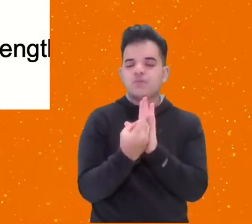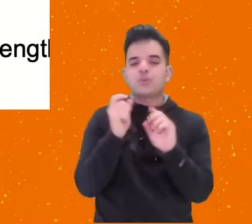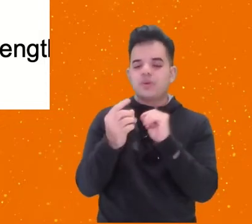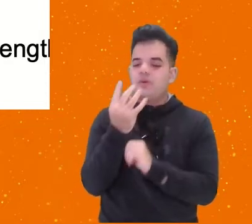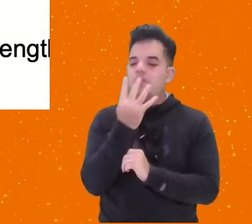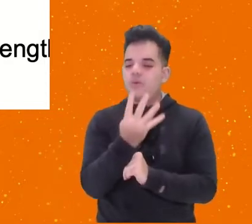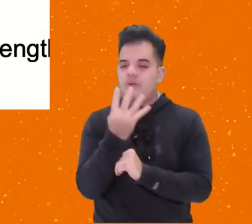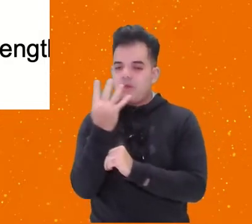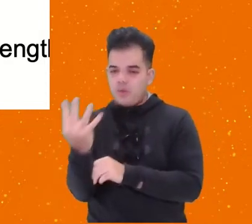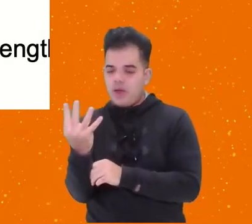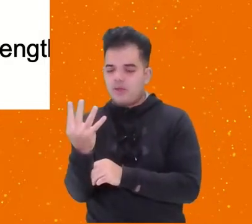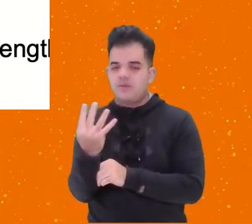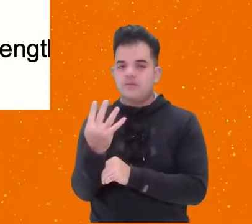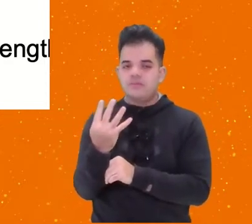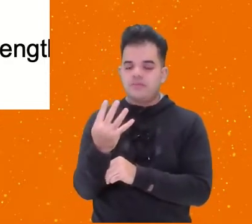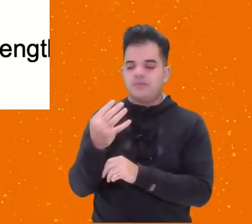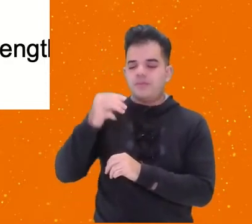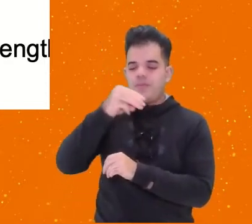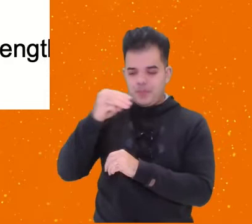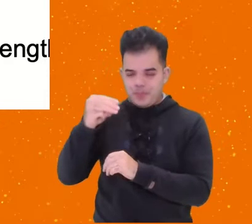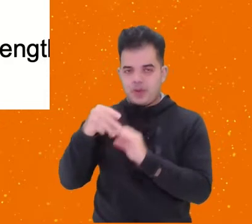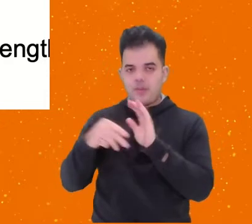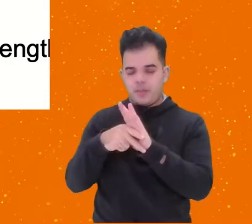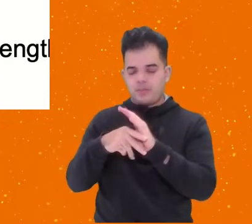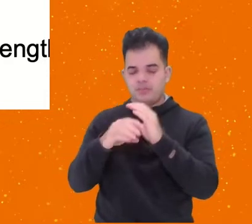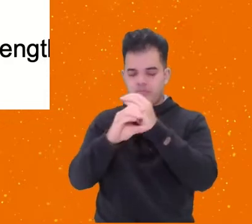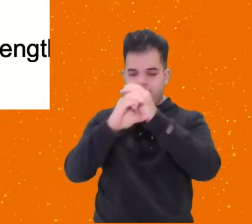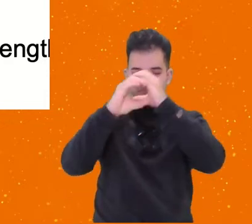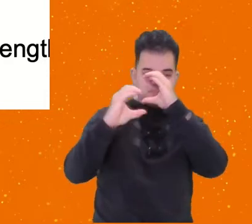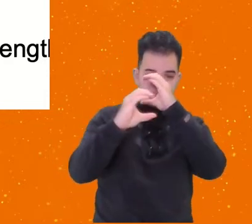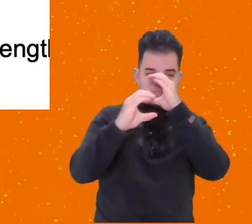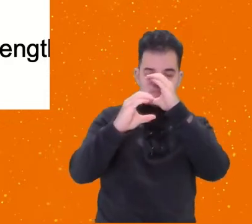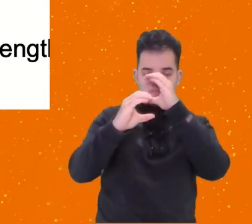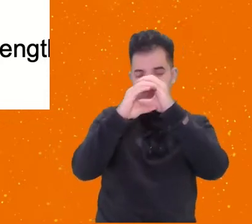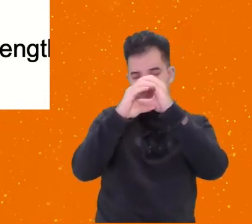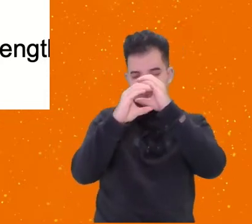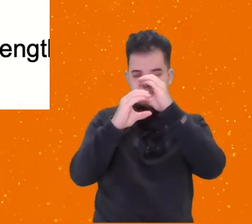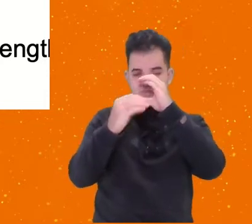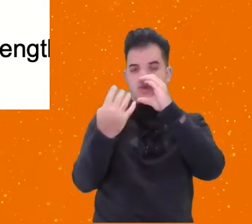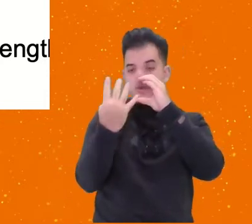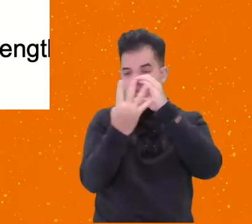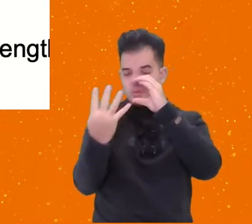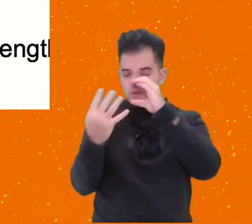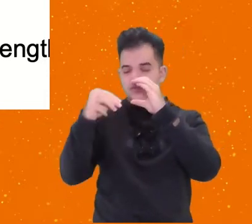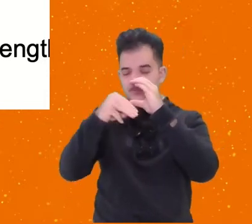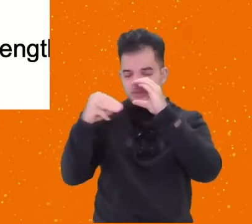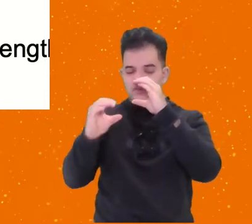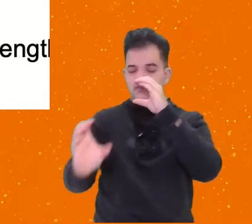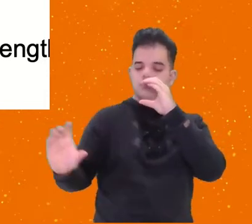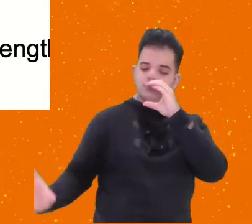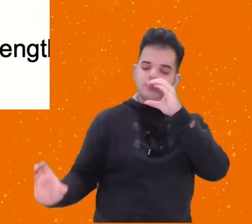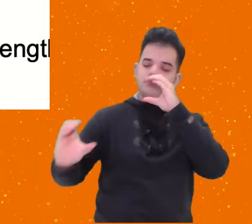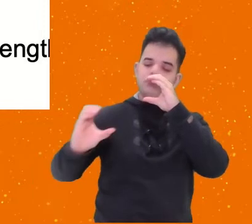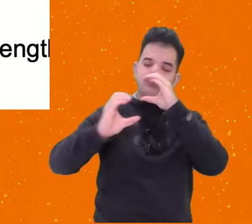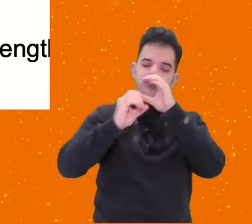de flange, né, do último elemento ao sensor, 44 milímetros. Então ela trouxe